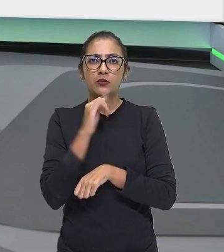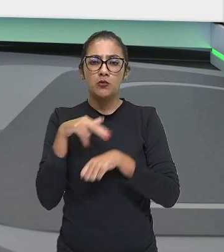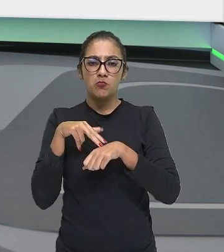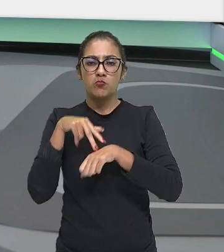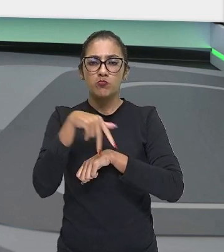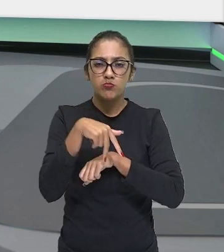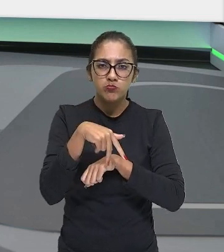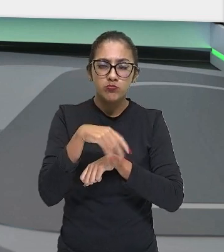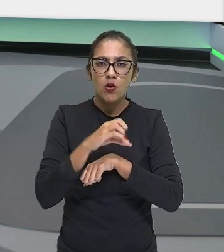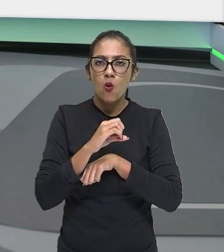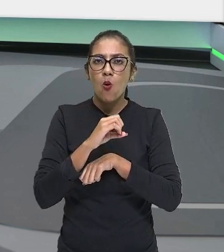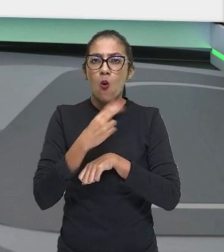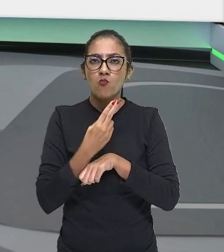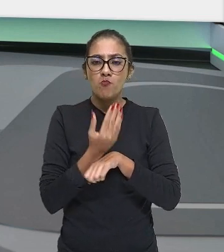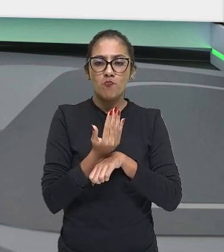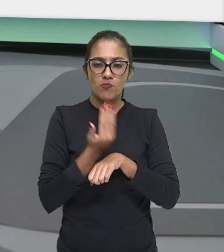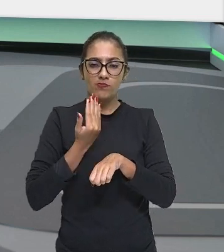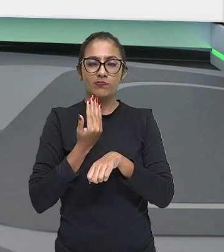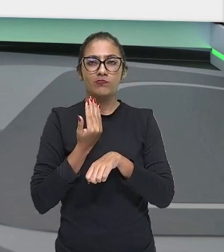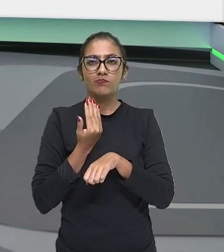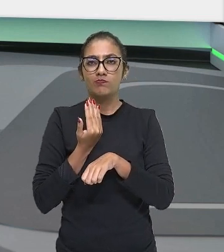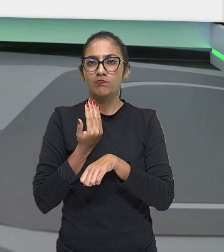trás?